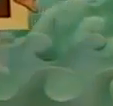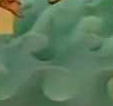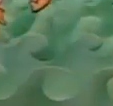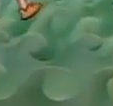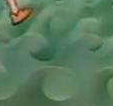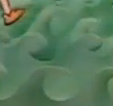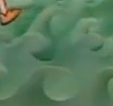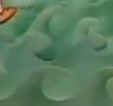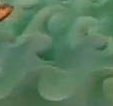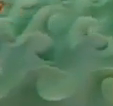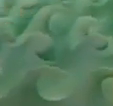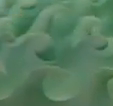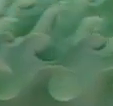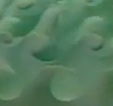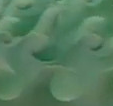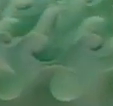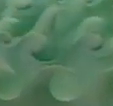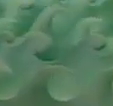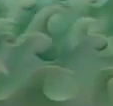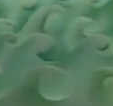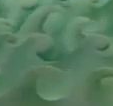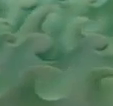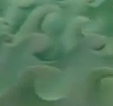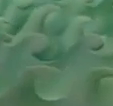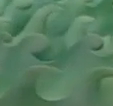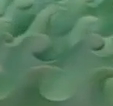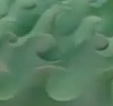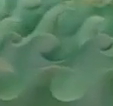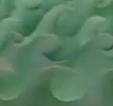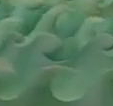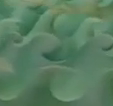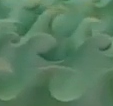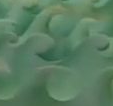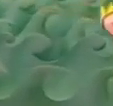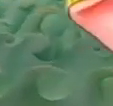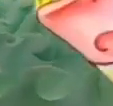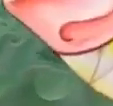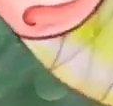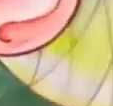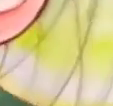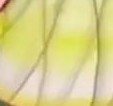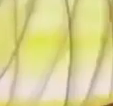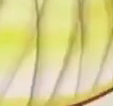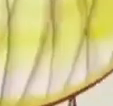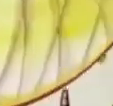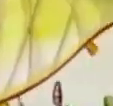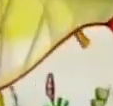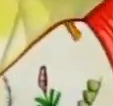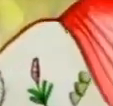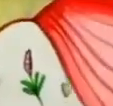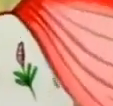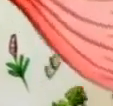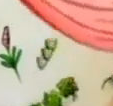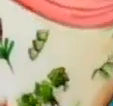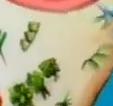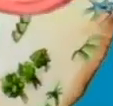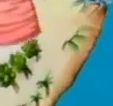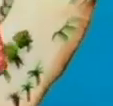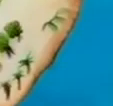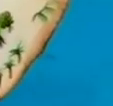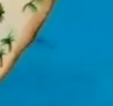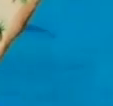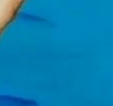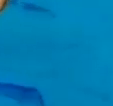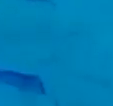além, do encontro do mar com o céu. Fica além, muito além, dos domínios de Dom